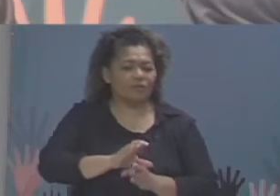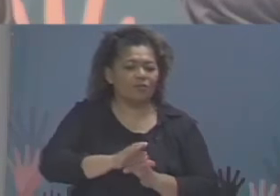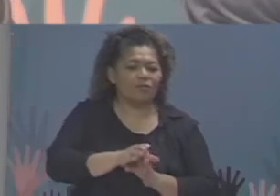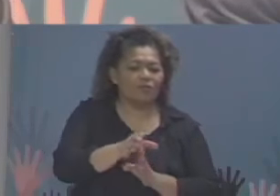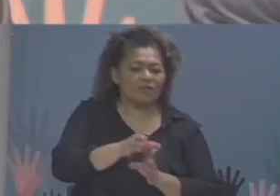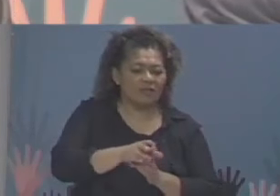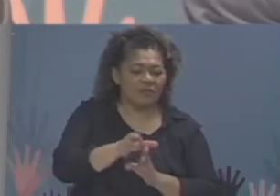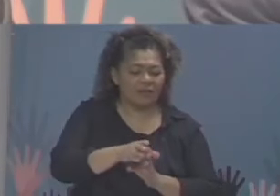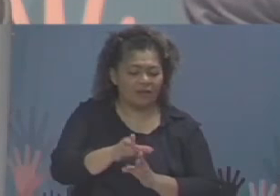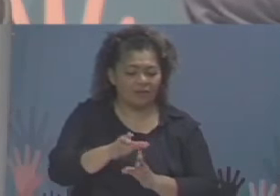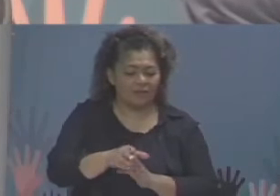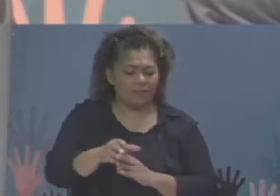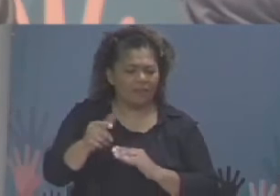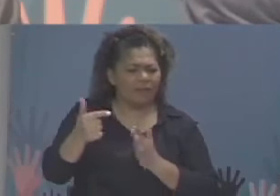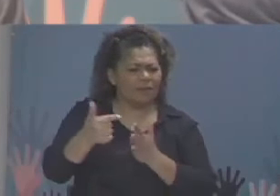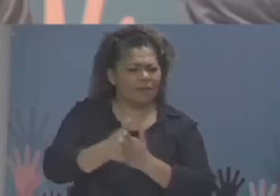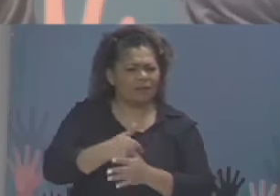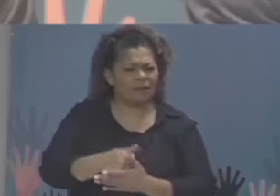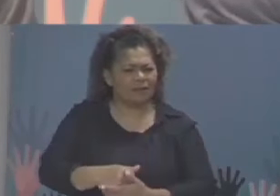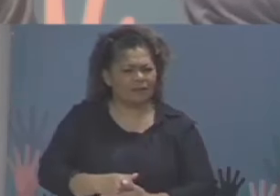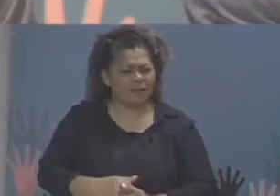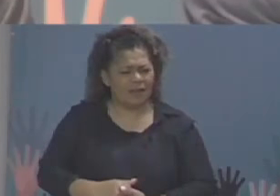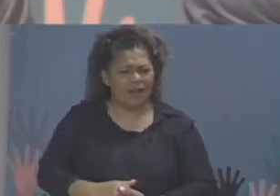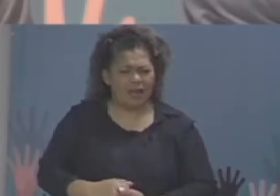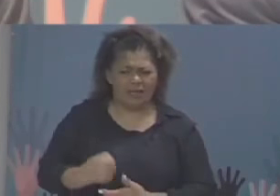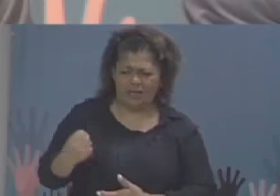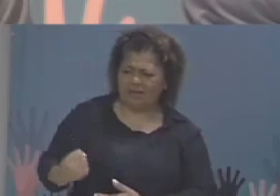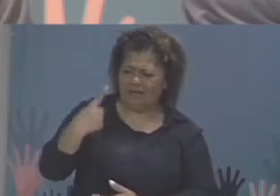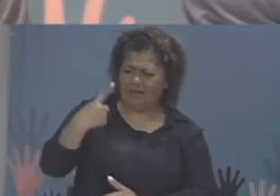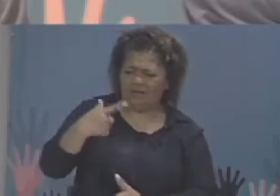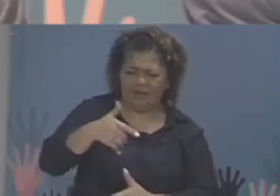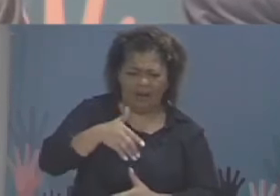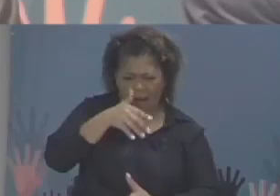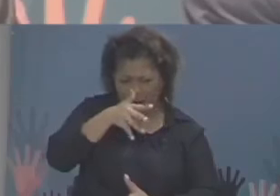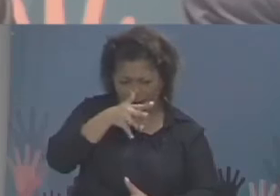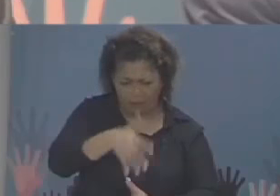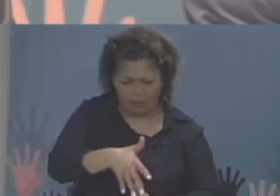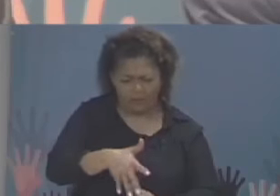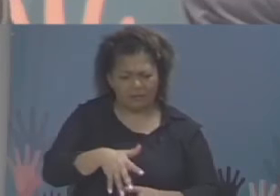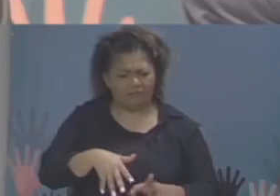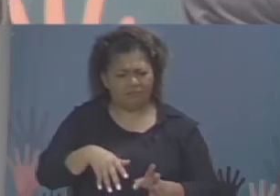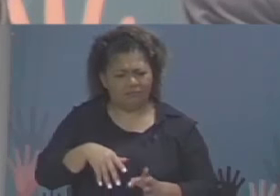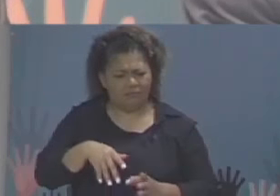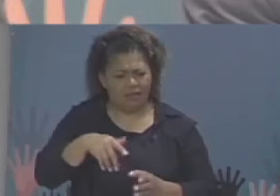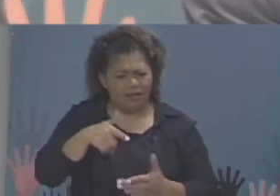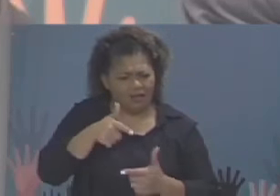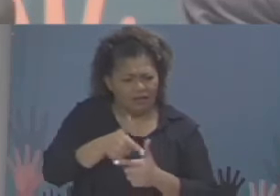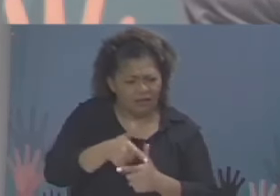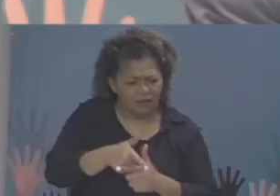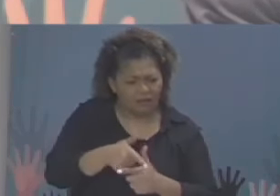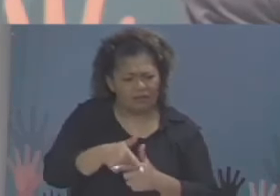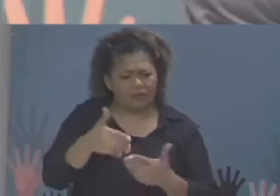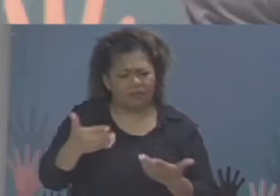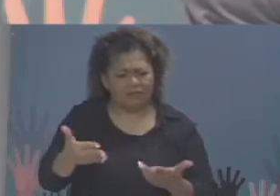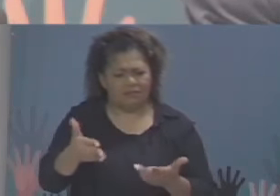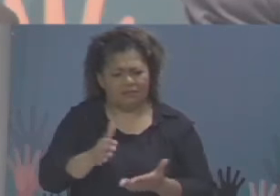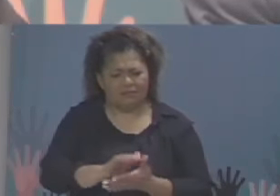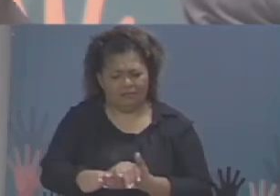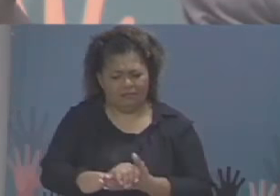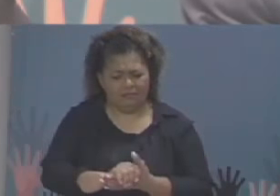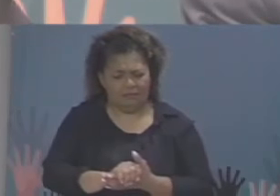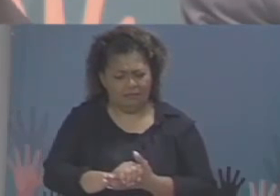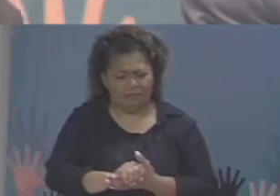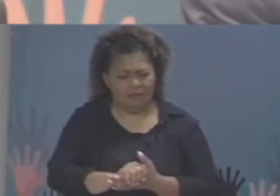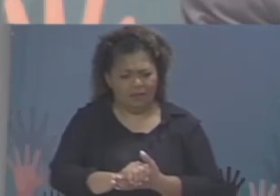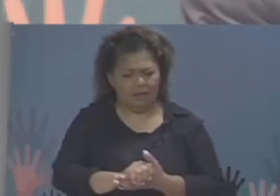de Minas, dizendo que aquilo era uma afronta e um absurdo. Presidente que esteve no seu grupo, que foi presidente dessa casa duas vezes, o